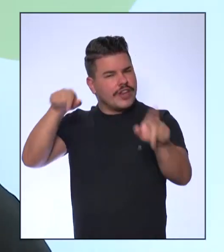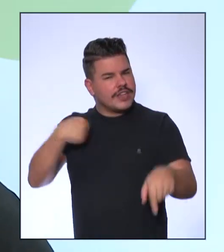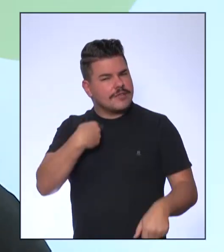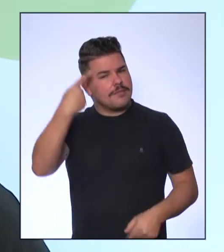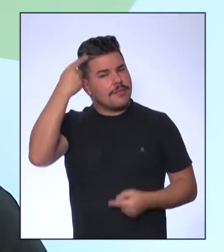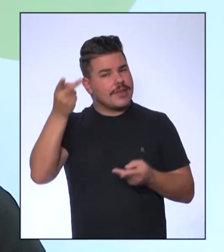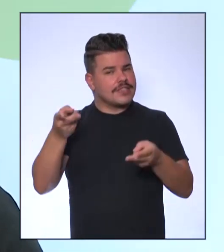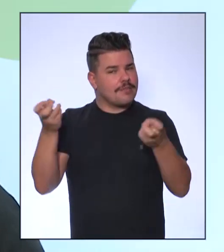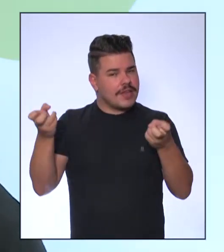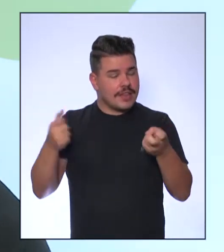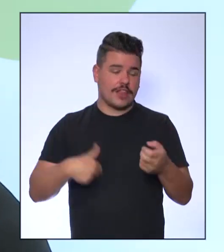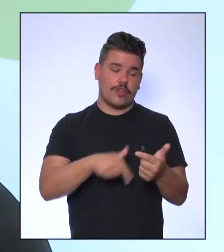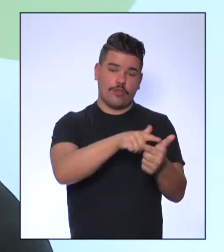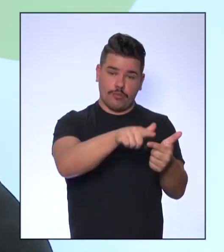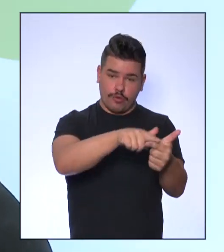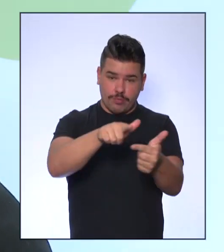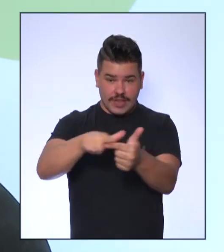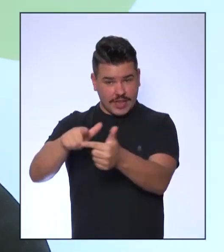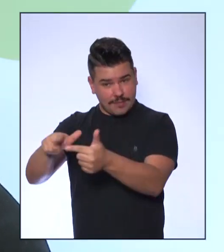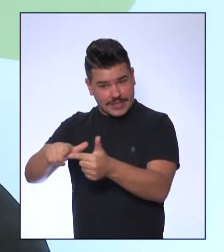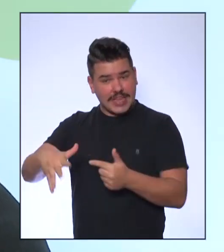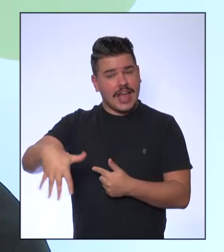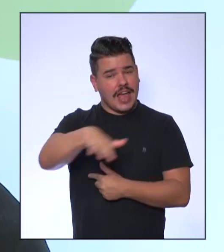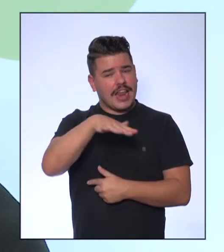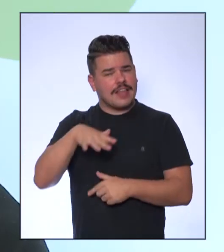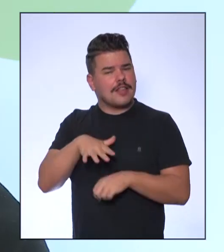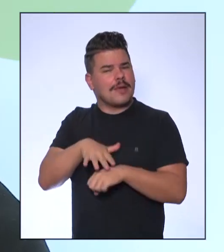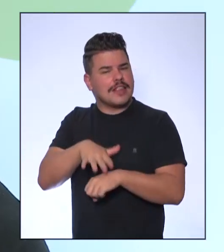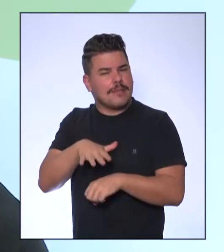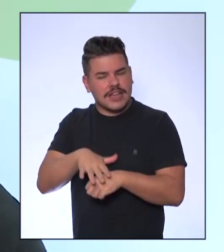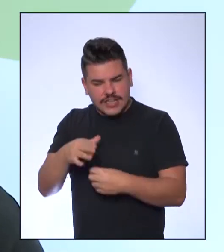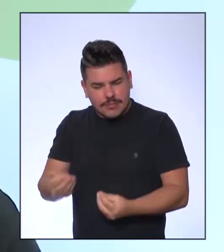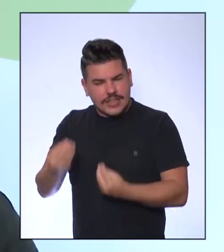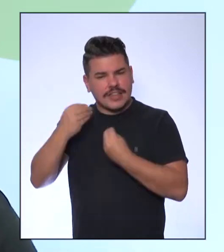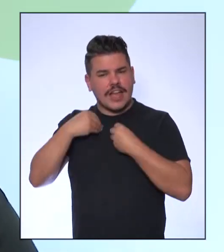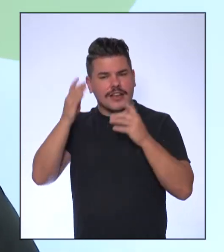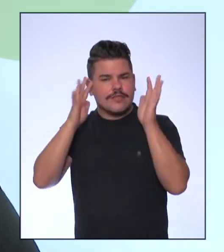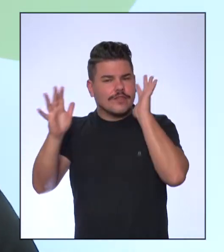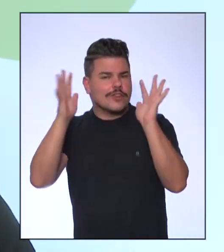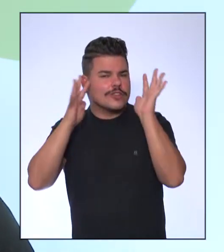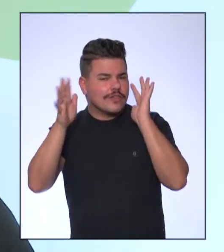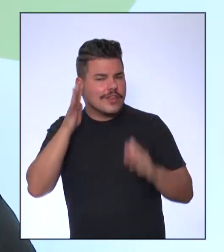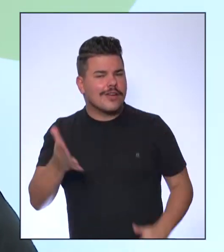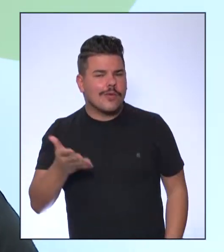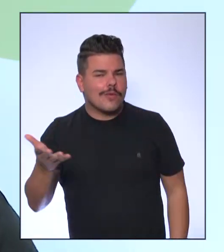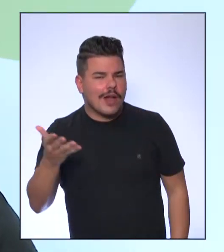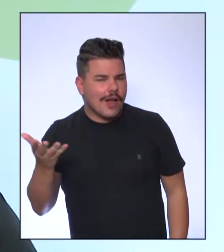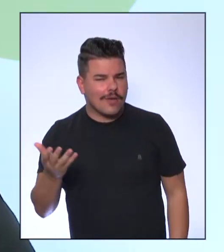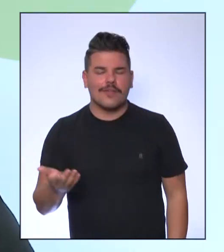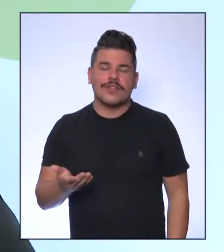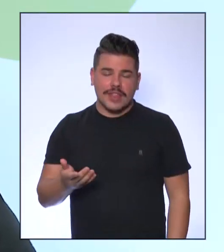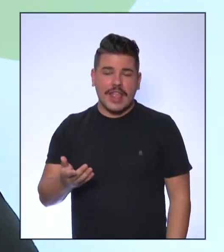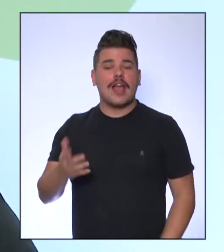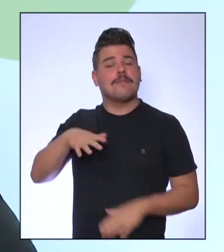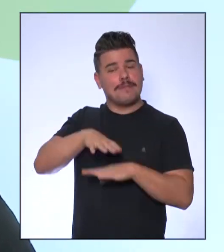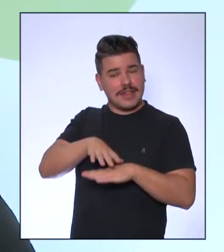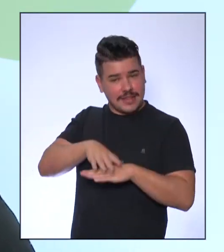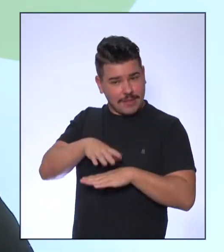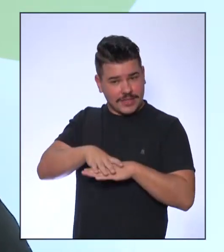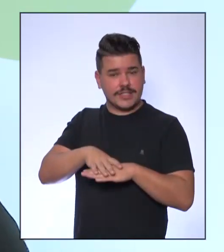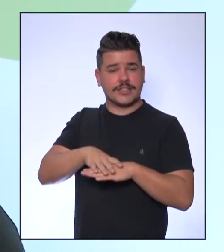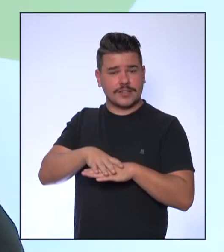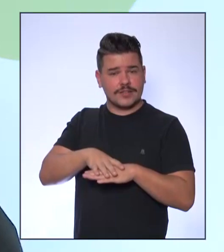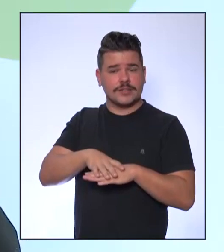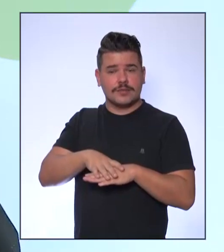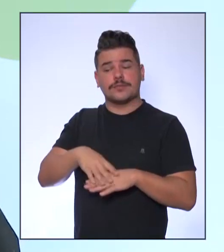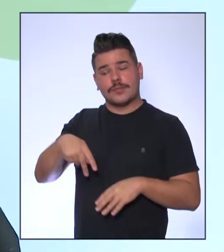dos problemas conceituais da matemática? Vamos lá? Por exemplo, na matemática, né,